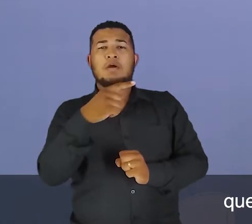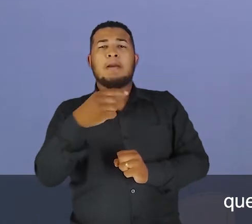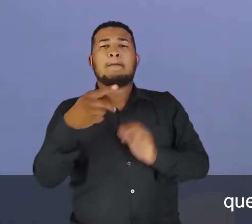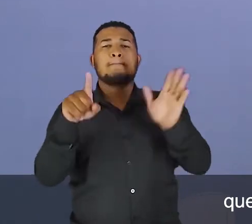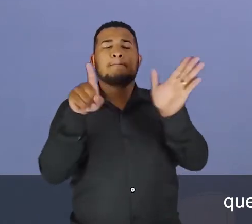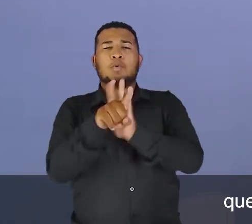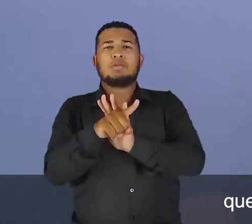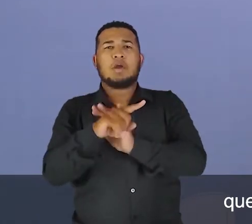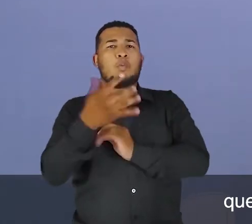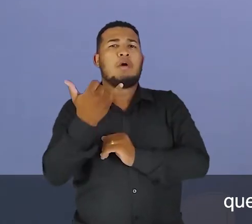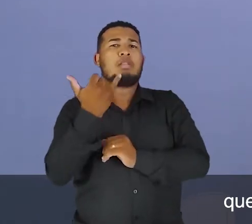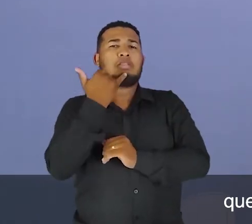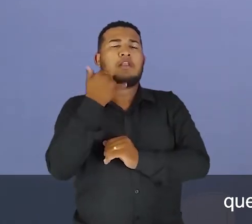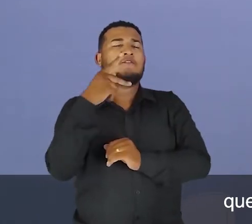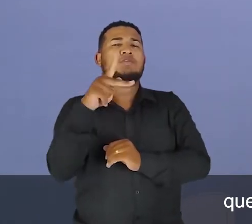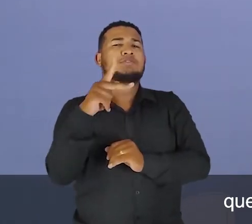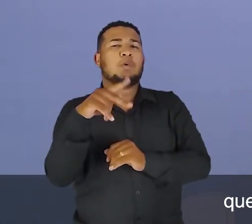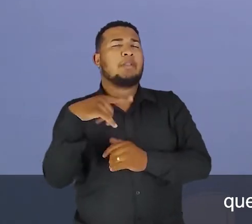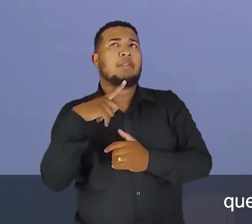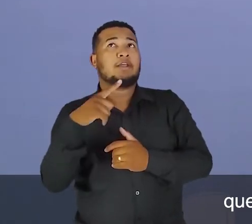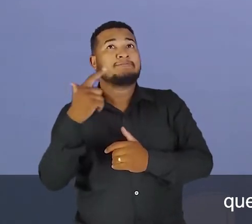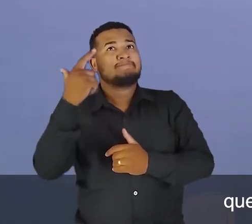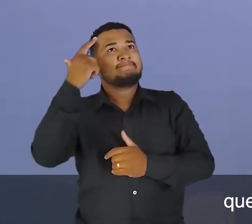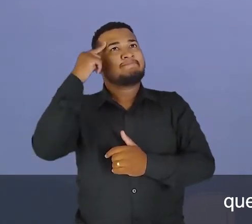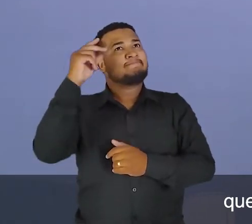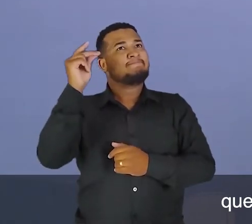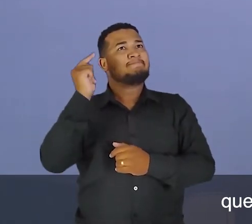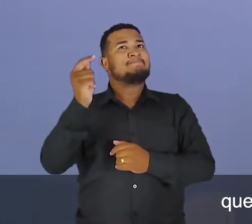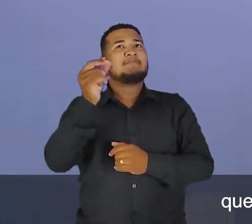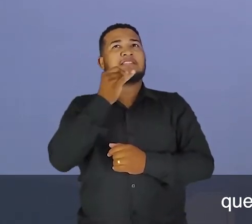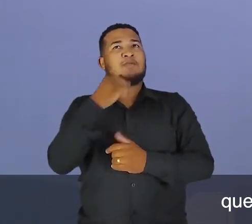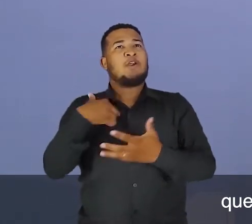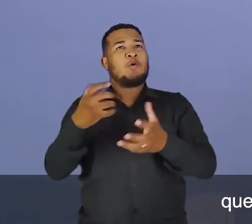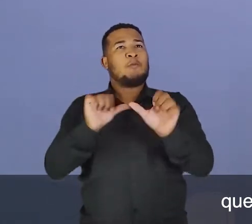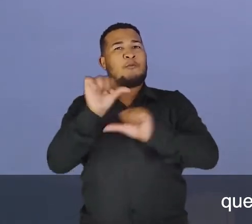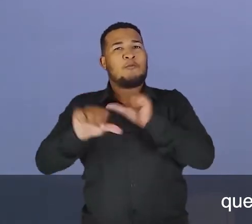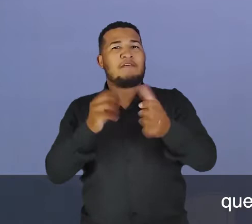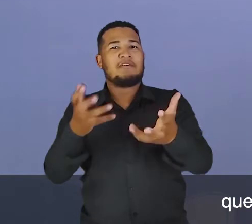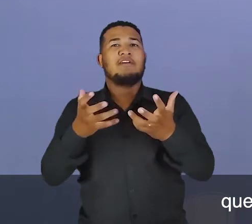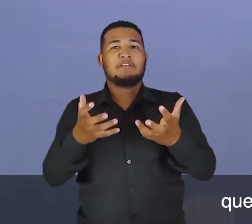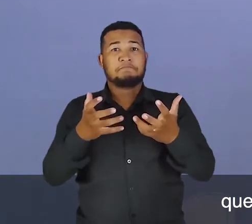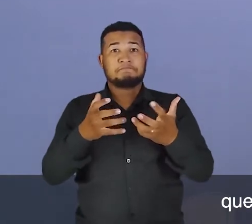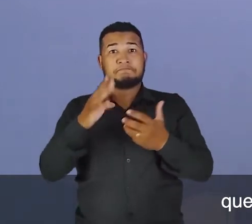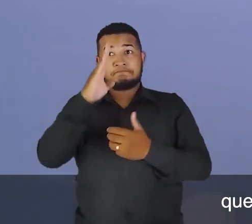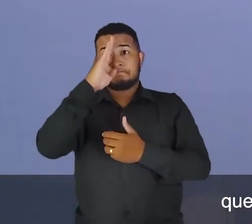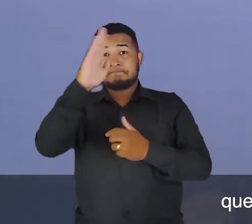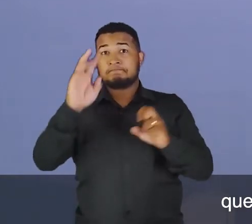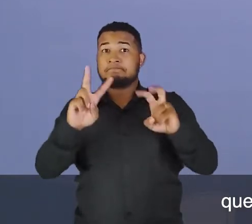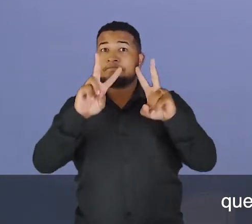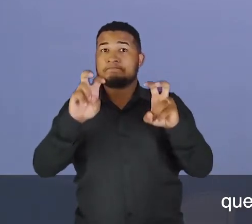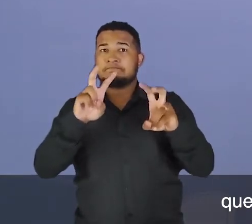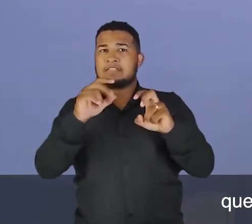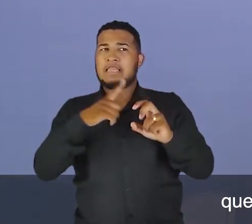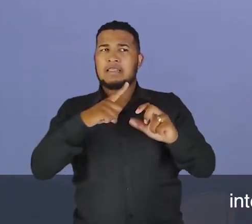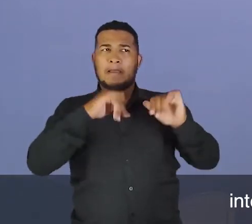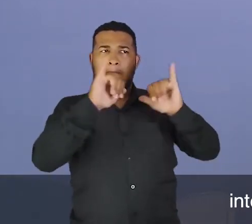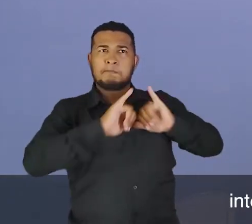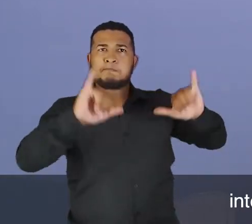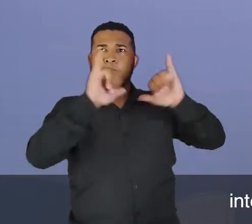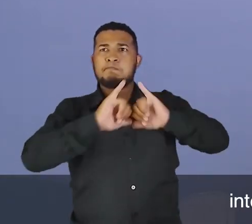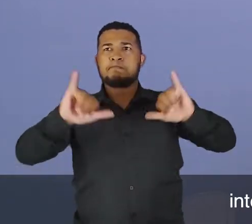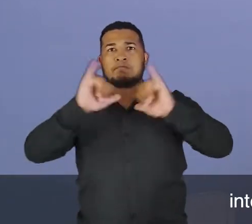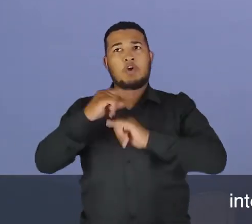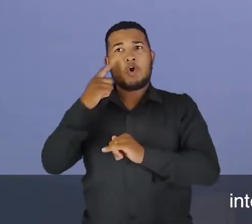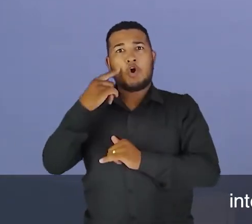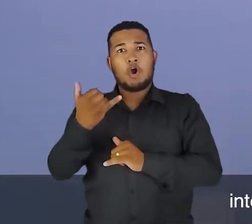tem, possivelmente você tem na sua cabeça que já quer trocá-lo. Principalmente quando se anuncia em mercados internacionais